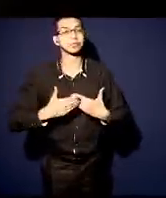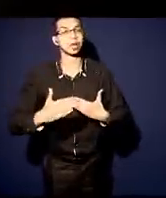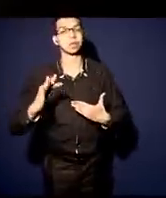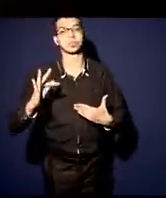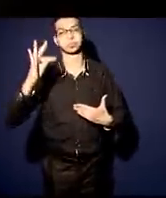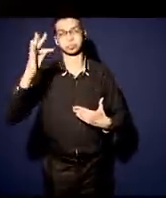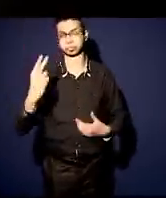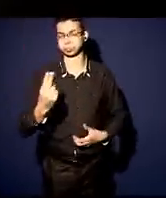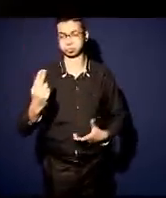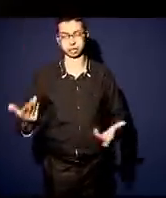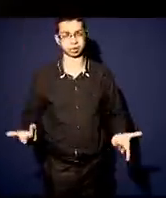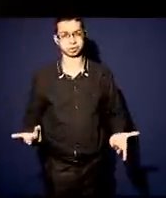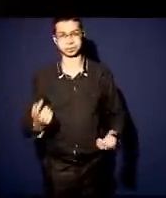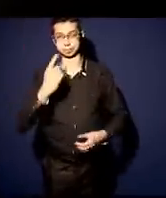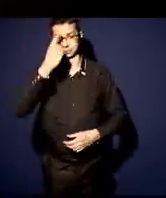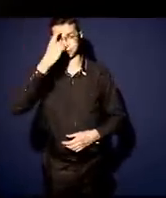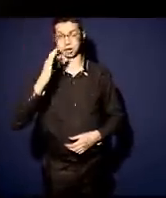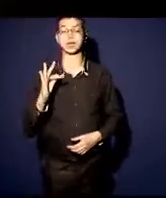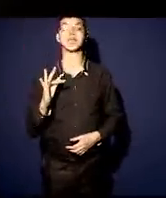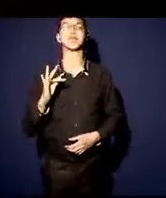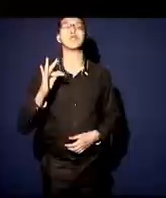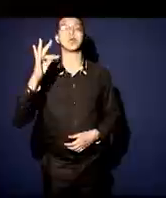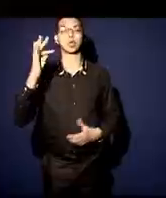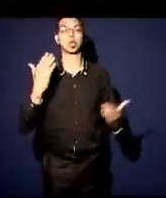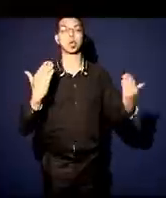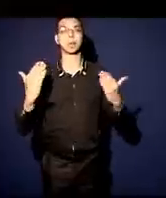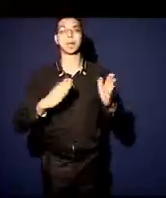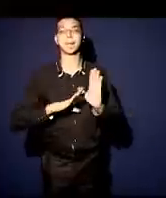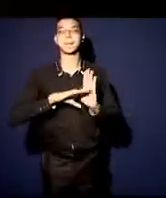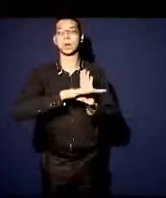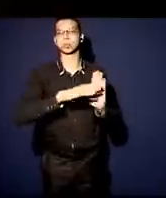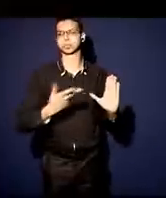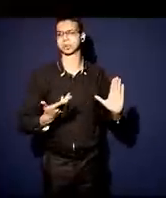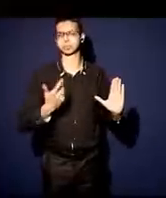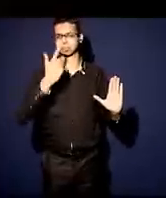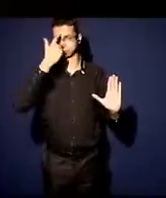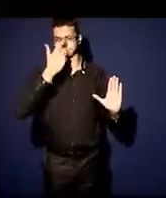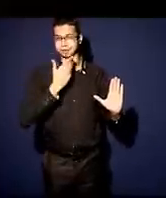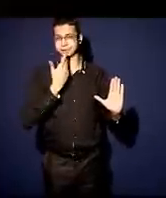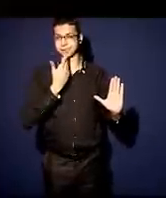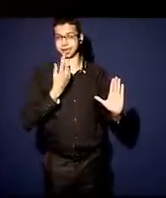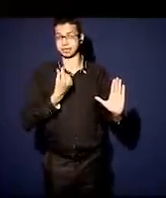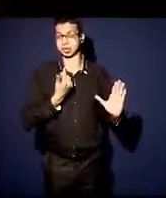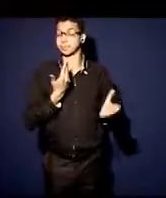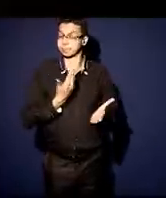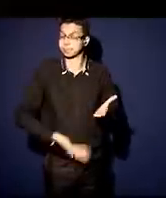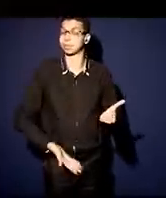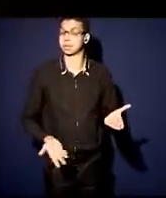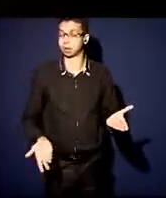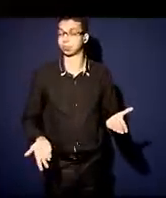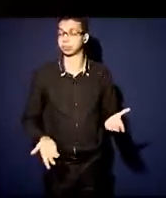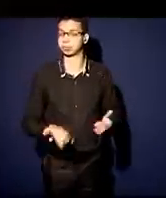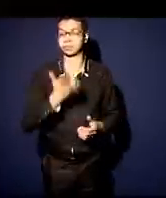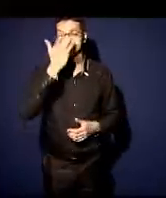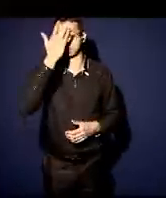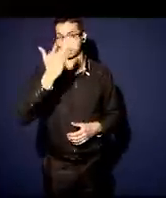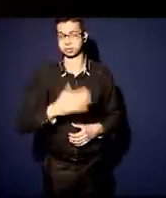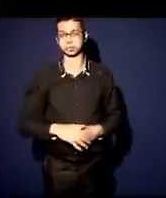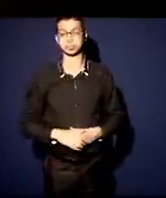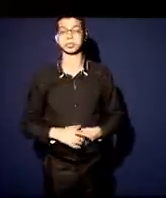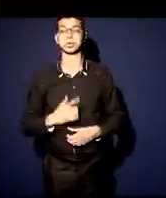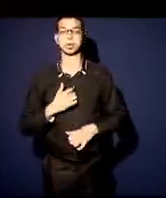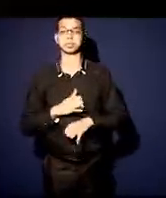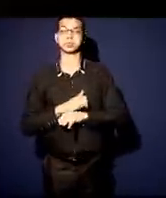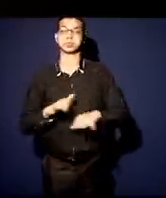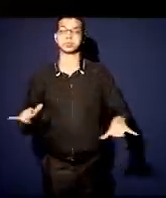prever. Fazer futurologia com bolsa é uma forma muito fácil de perder dinheiro. Então, eu diria